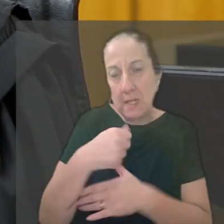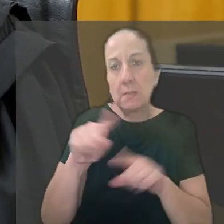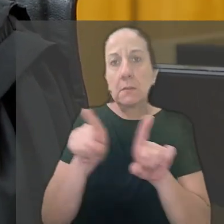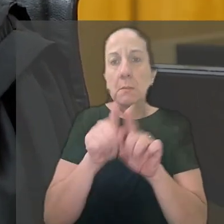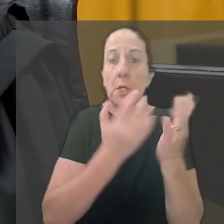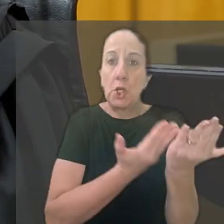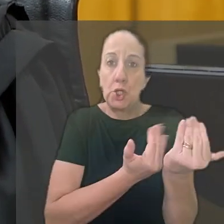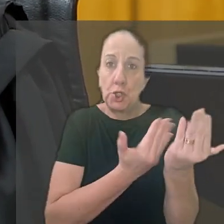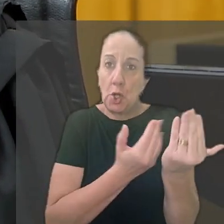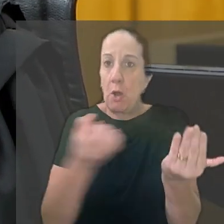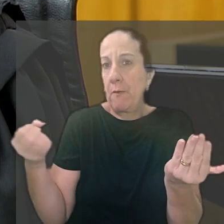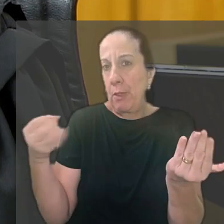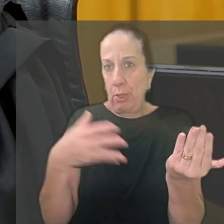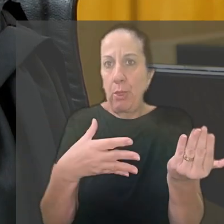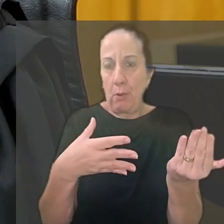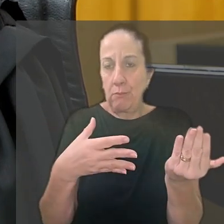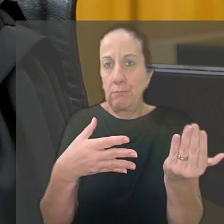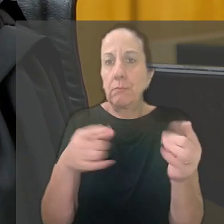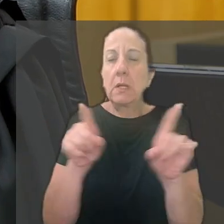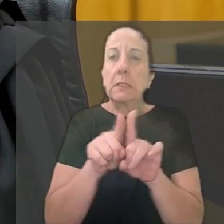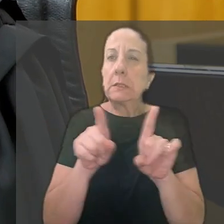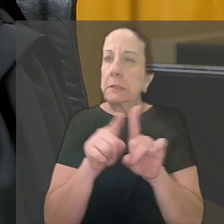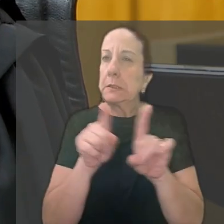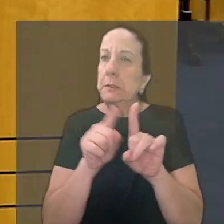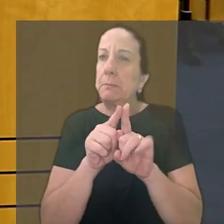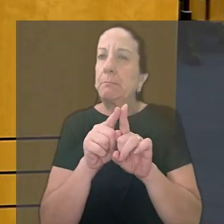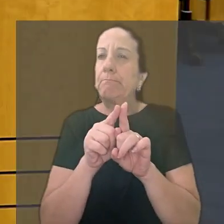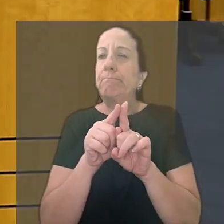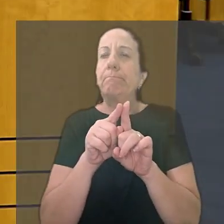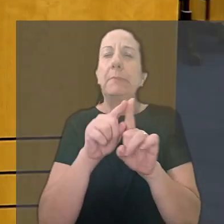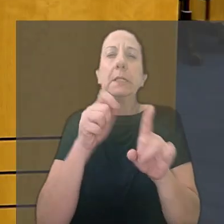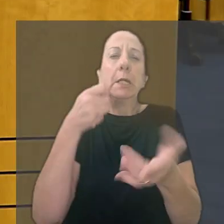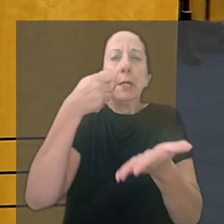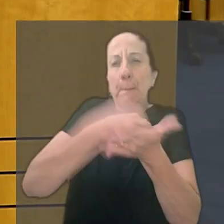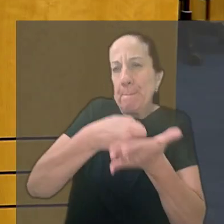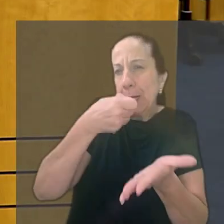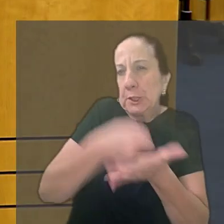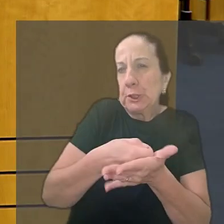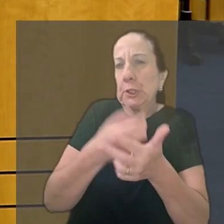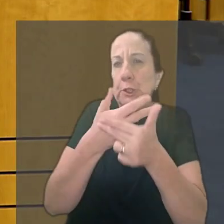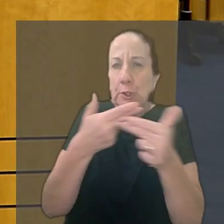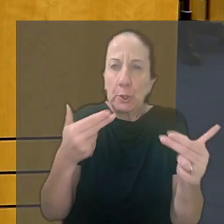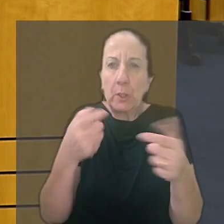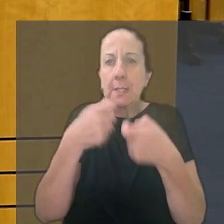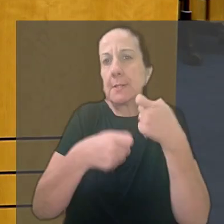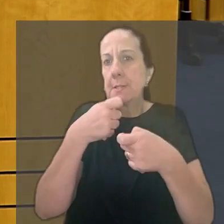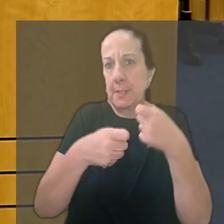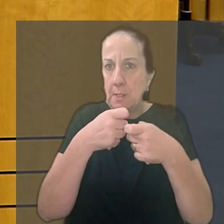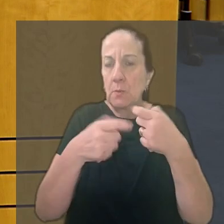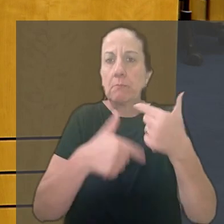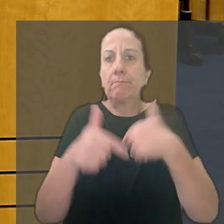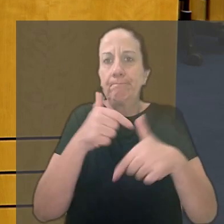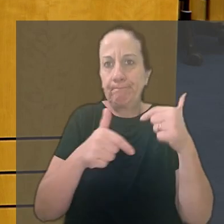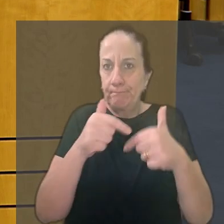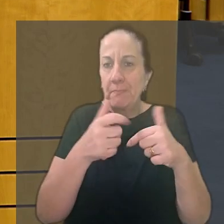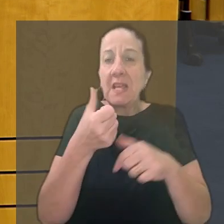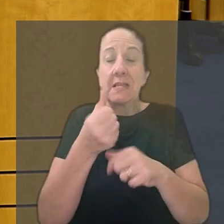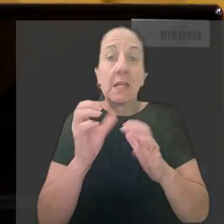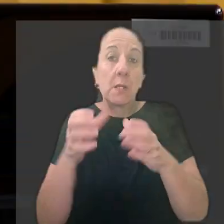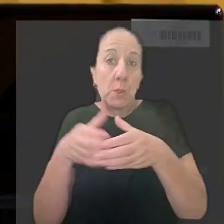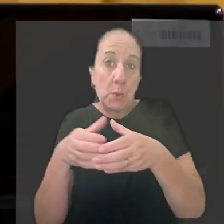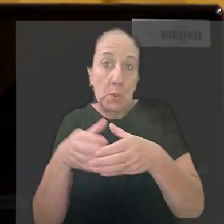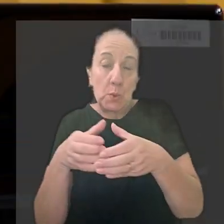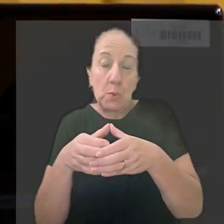à juventude da nova empregada, atribuindo conotação machista e sexual à função. A sexta turma também verificou que, ao